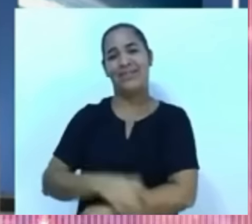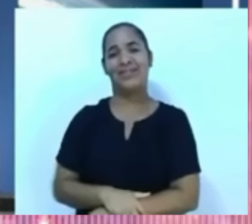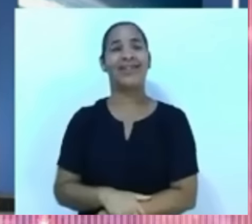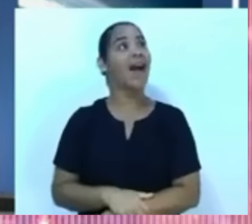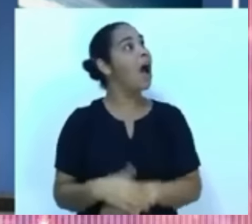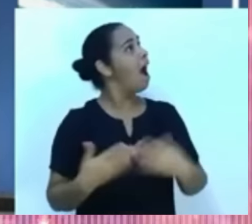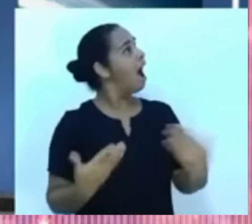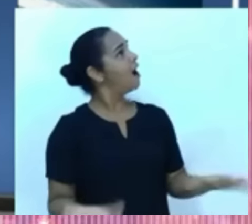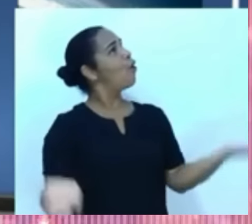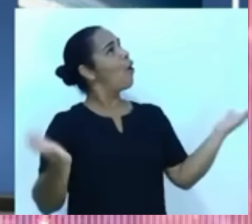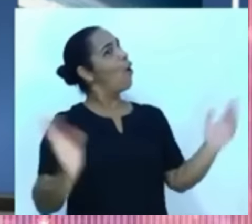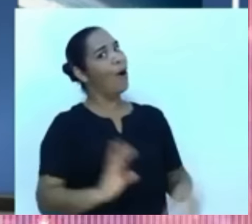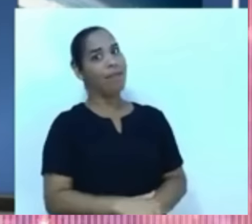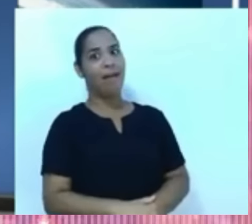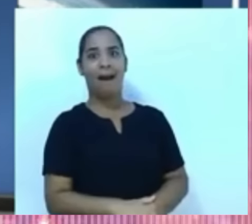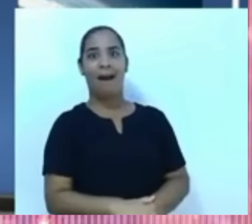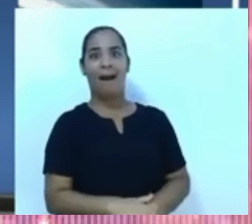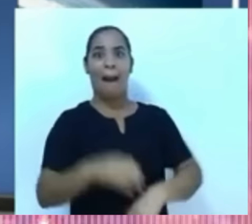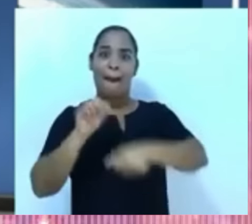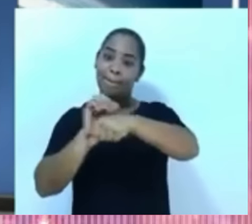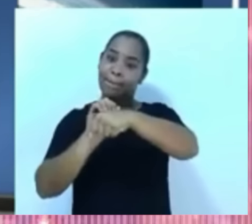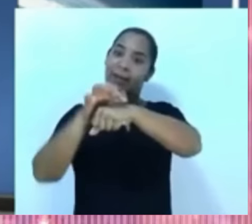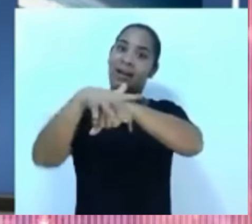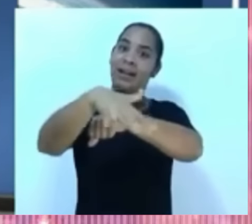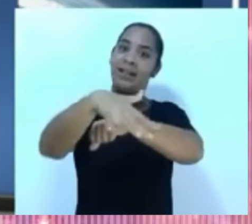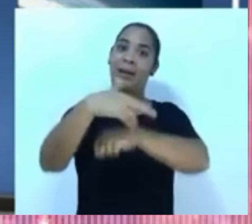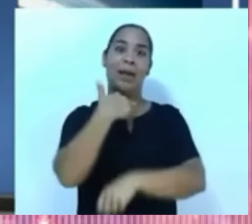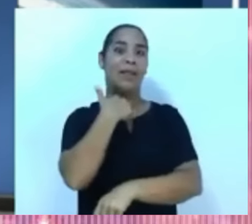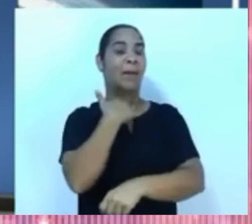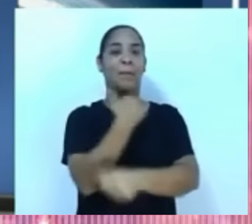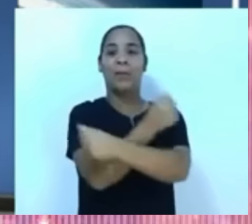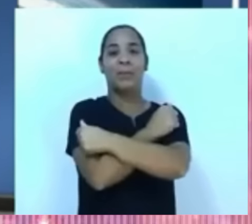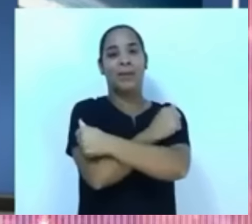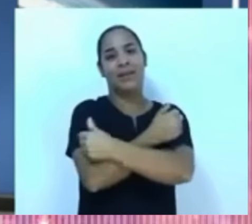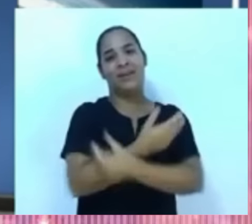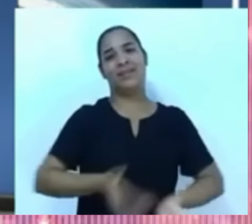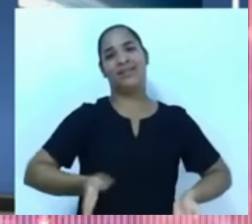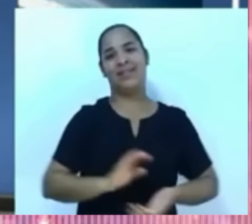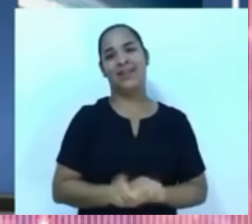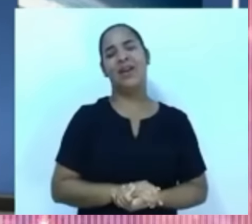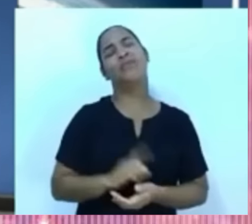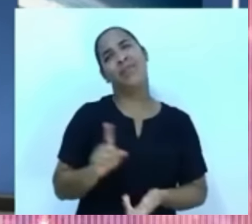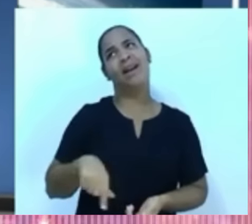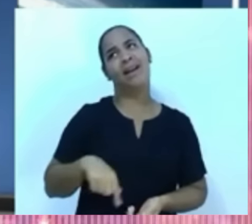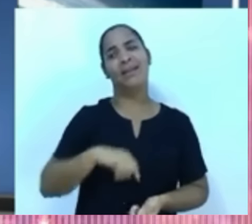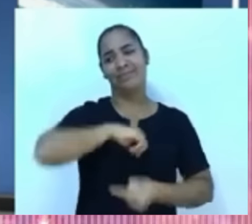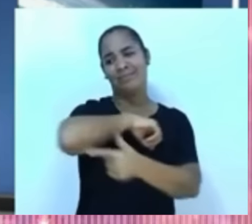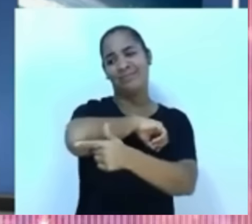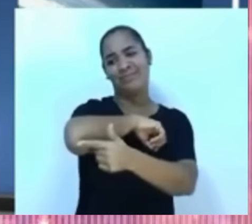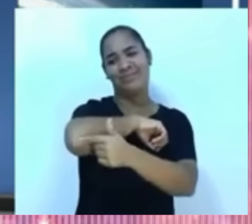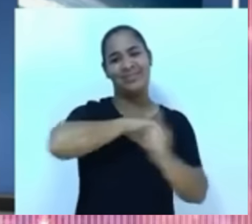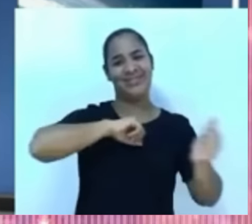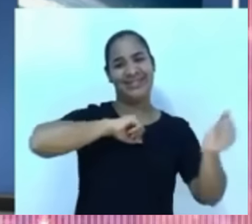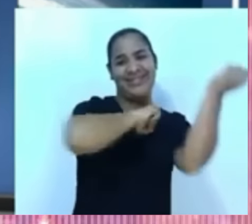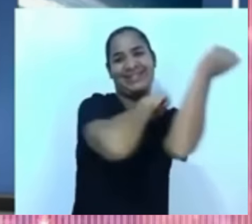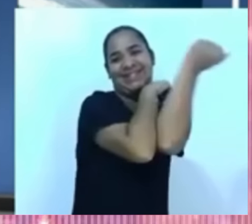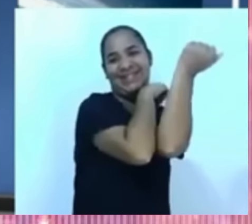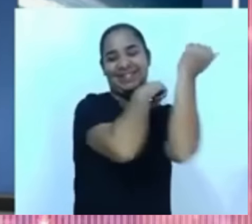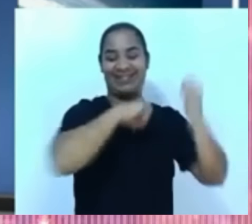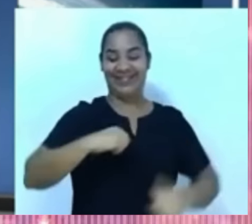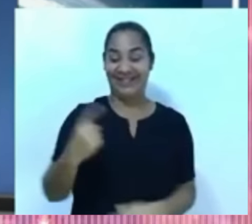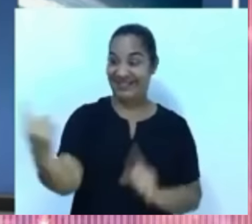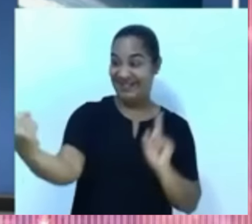agora com a pandemia eu digo demos de covelas Vale da mesma forma ela veio rindo